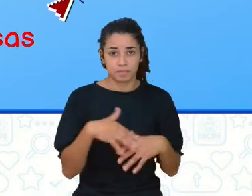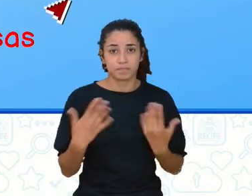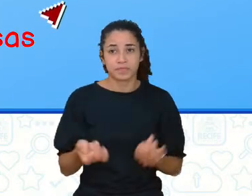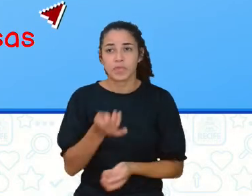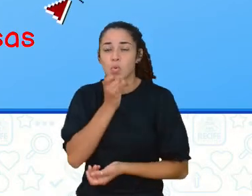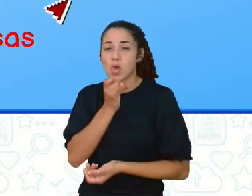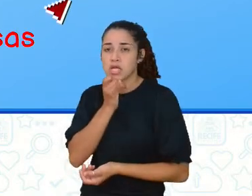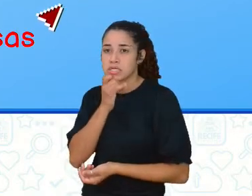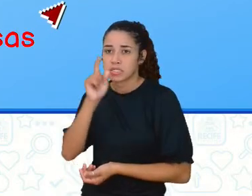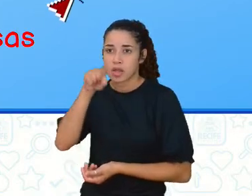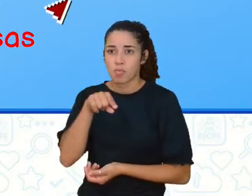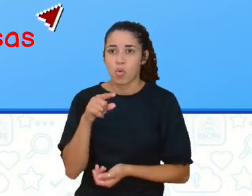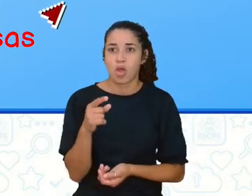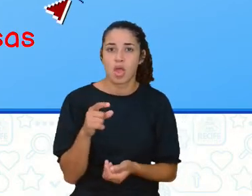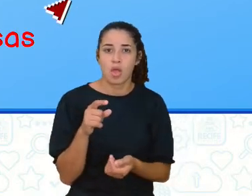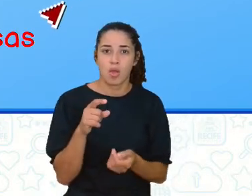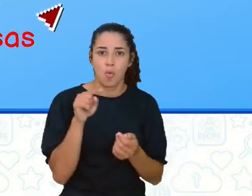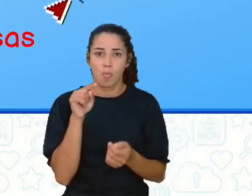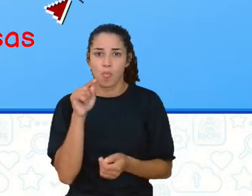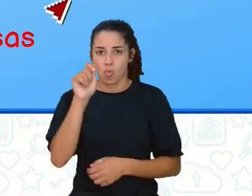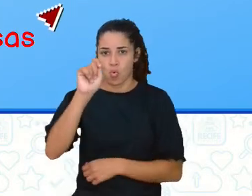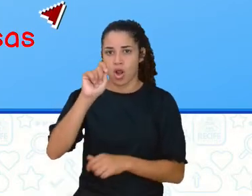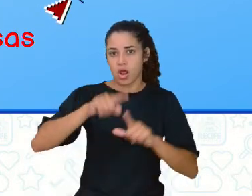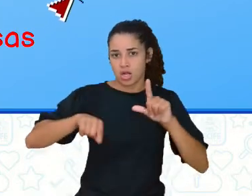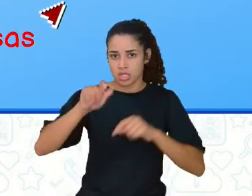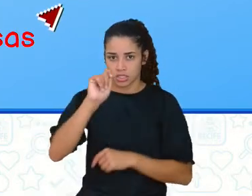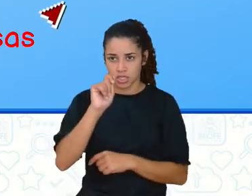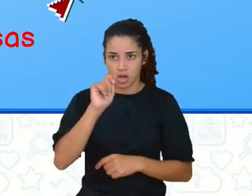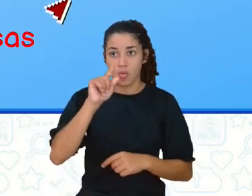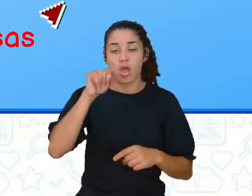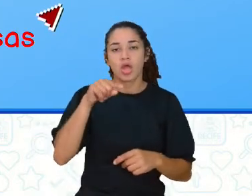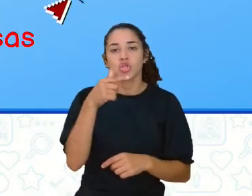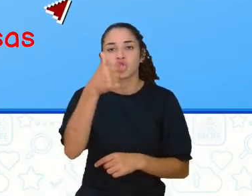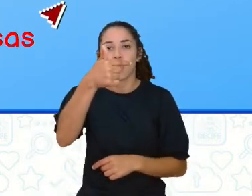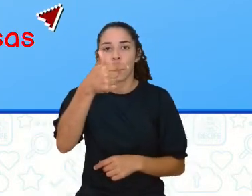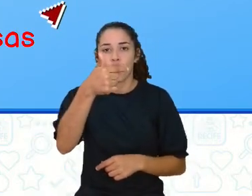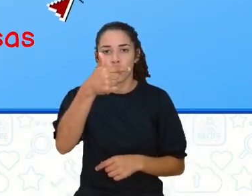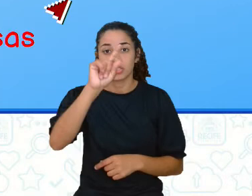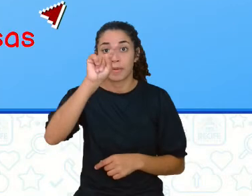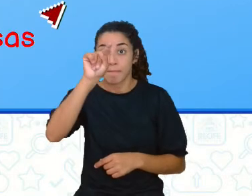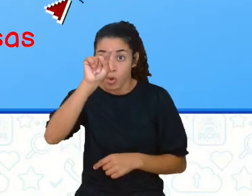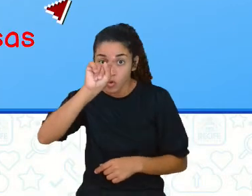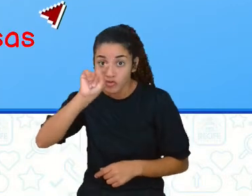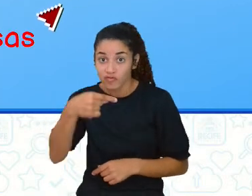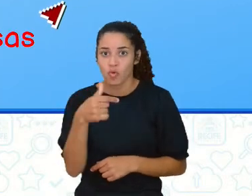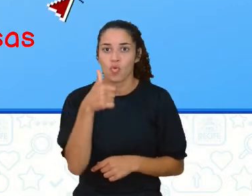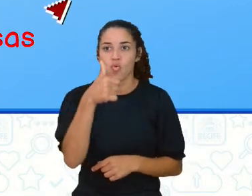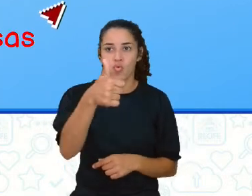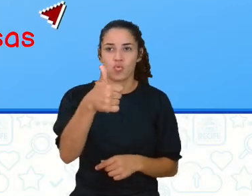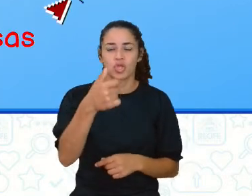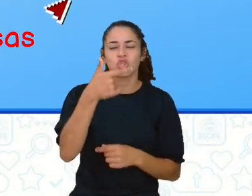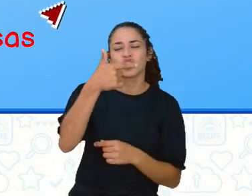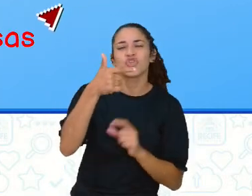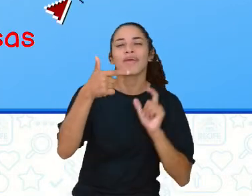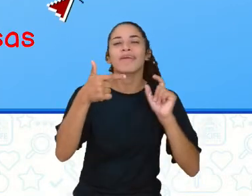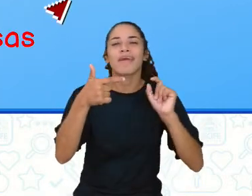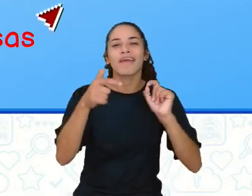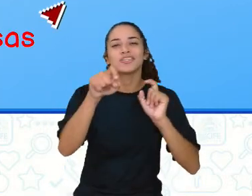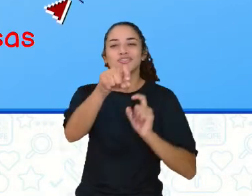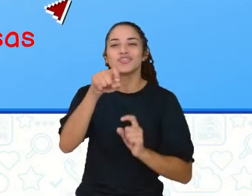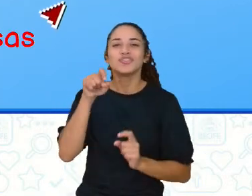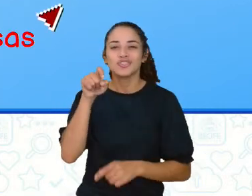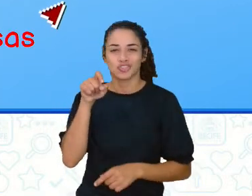aí foi o ponto A, que é 2 e 1. Quem é 2? É o X, ou seja,